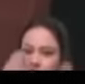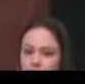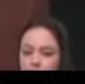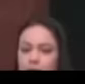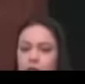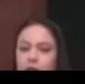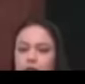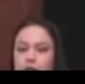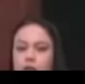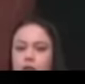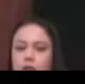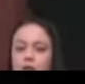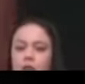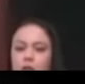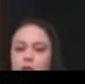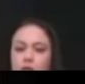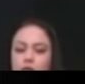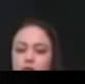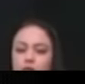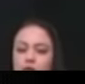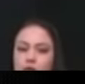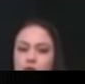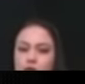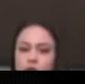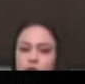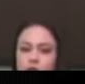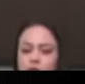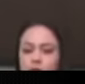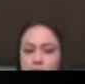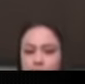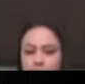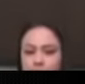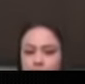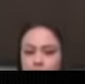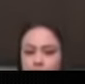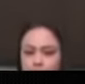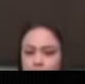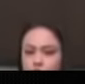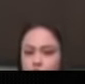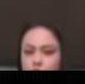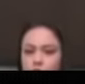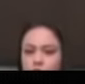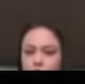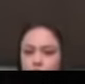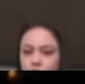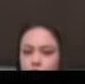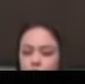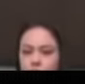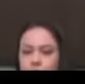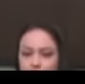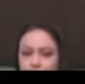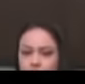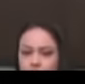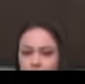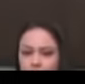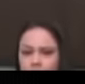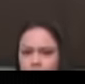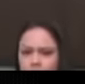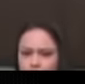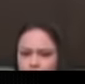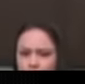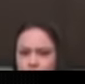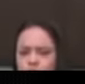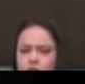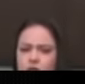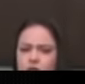um precedente vinculante do Supremo. Mas, ministro, a súmula vinculante do plenário estaria